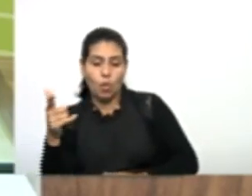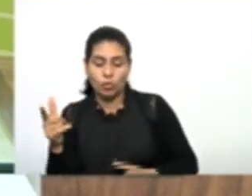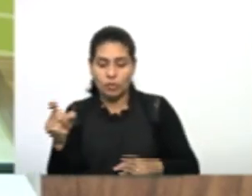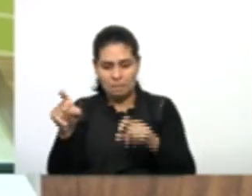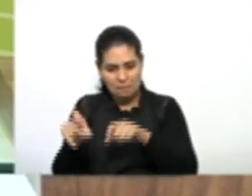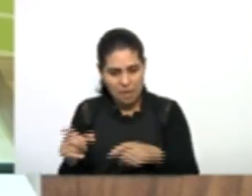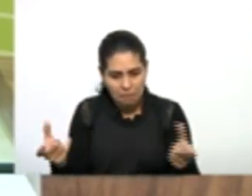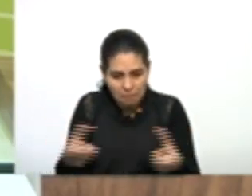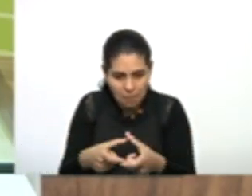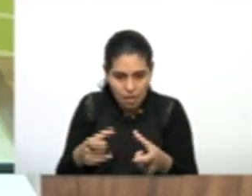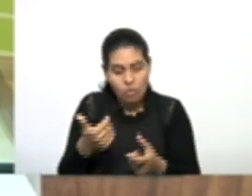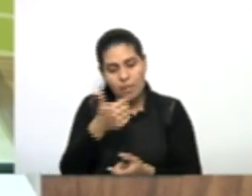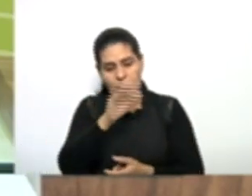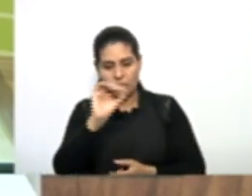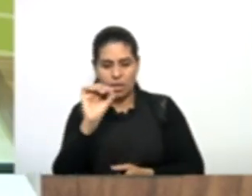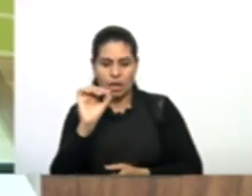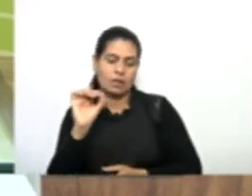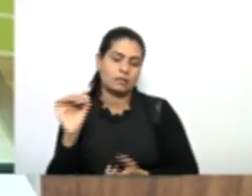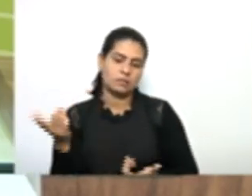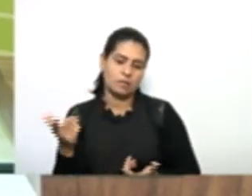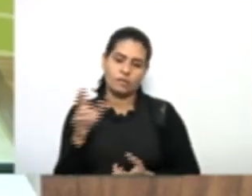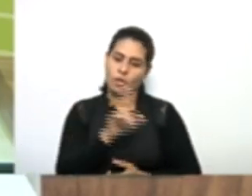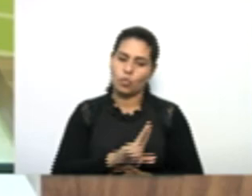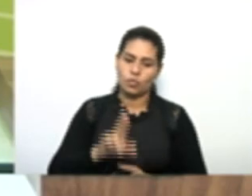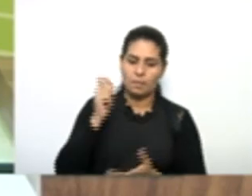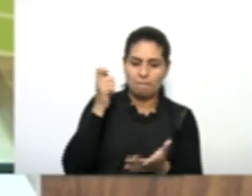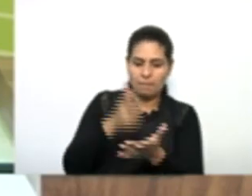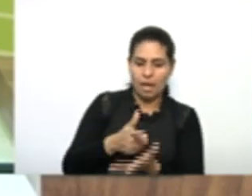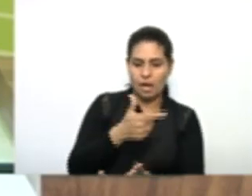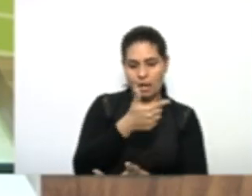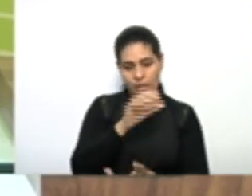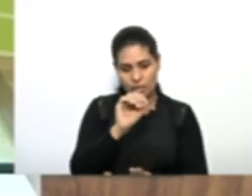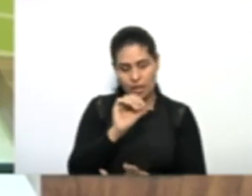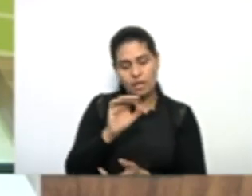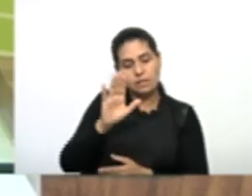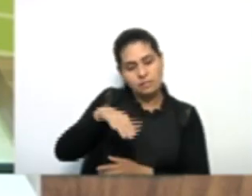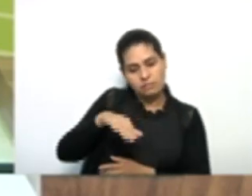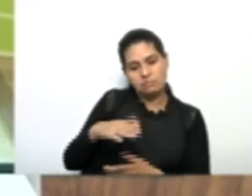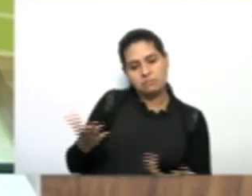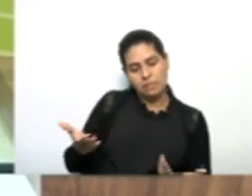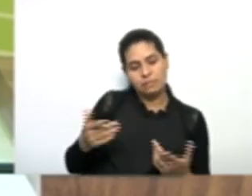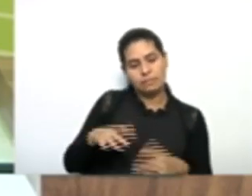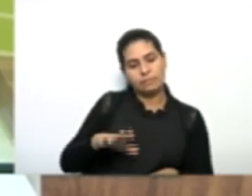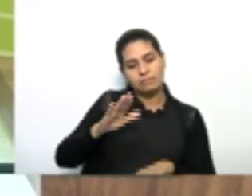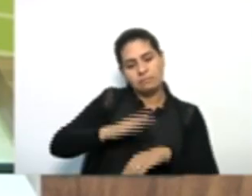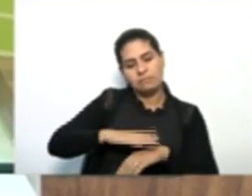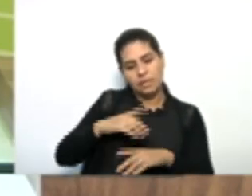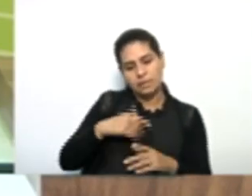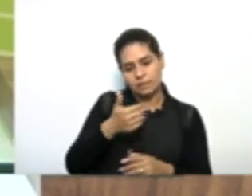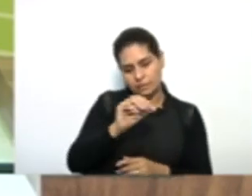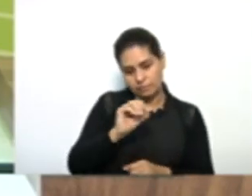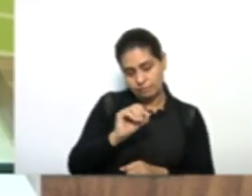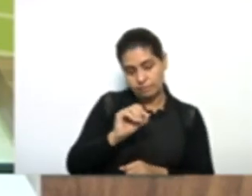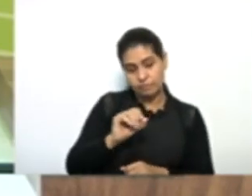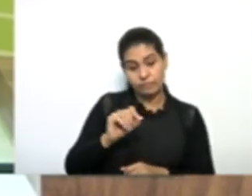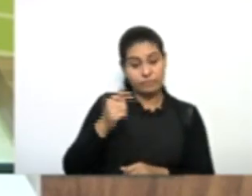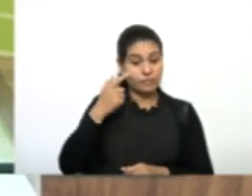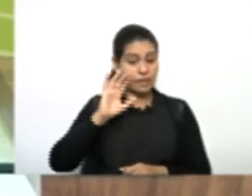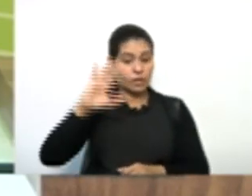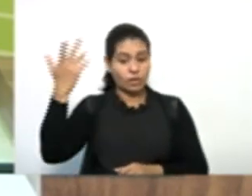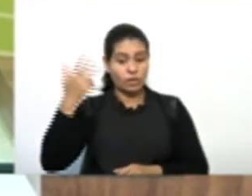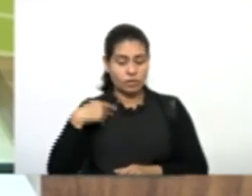menor e vai fazer o uso para 10 sacas de café, ela vai pagar a mesma taxa, só no valor daquelas 10 sacas.